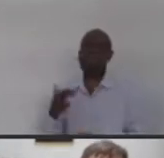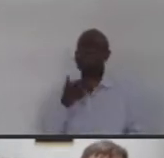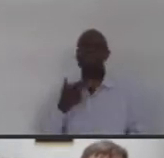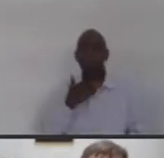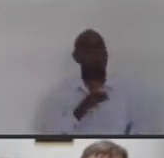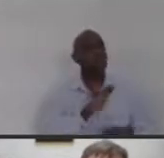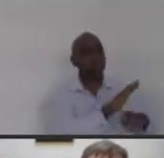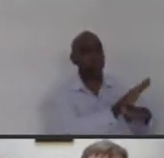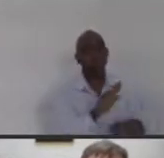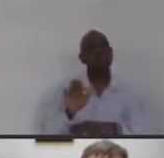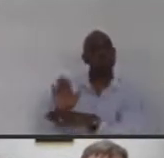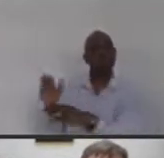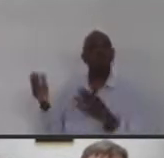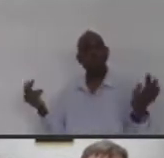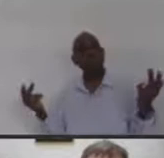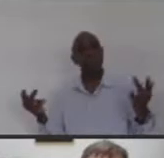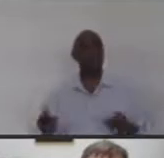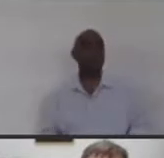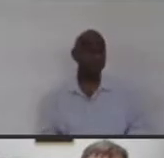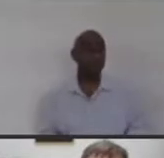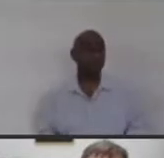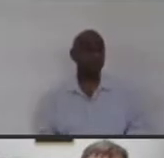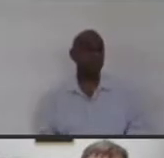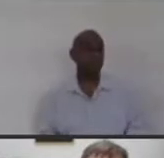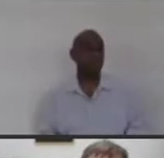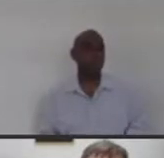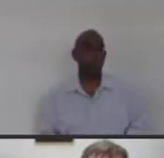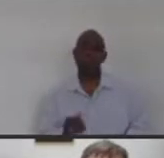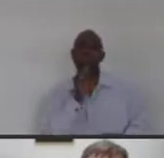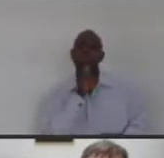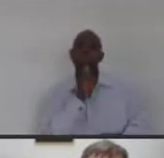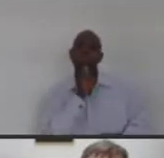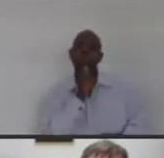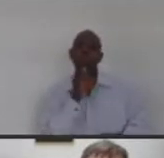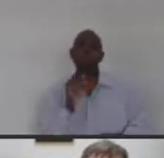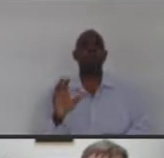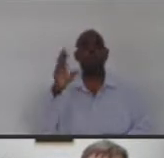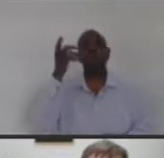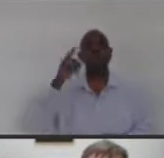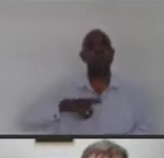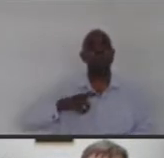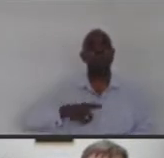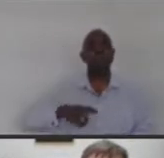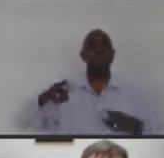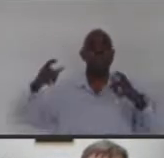nossa cidade passa. Há um exemplo, posso citar, quando vai regularizar um bairro